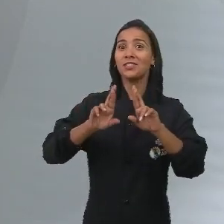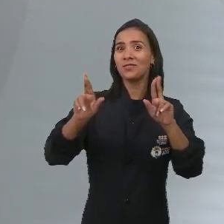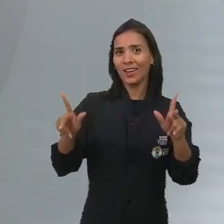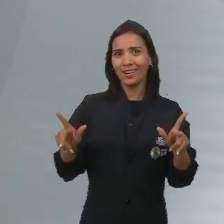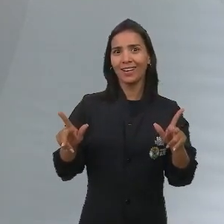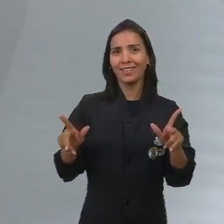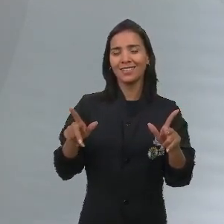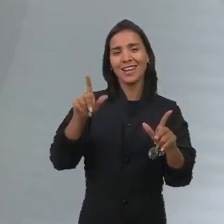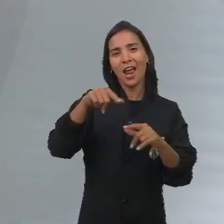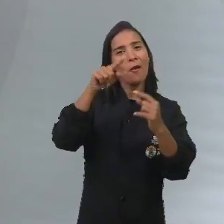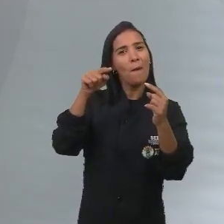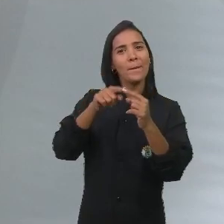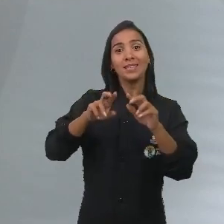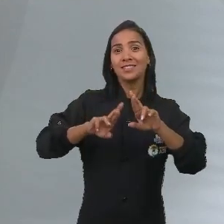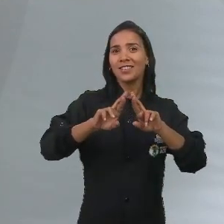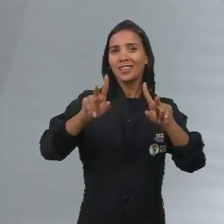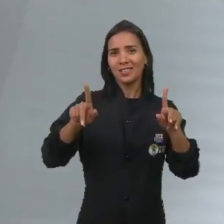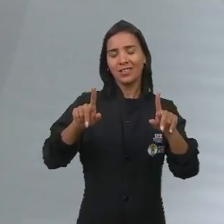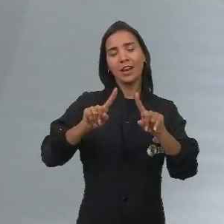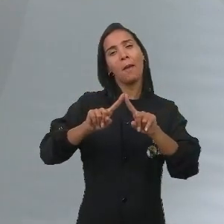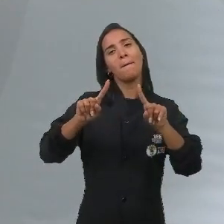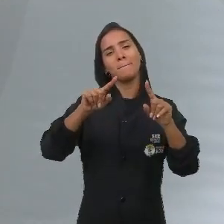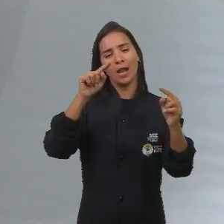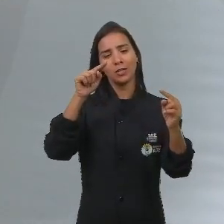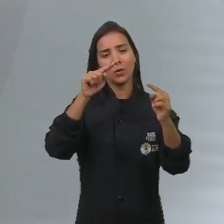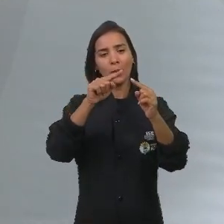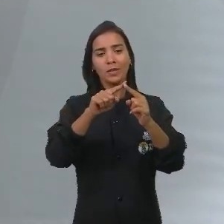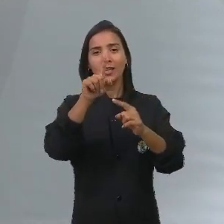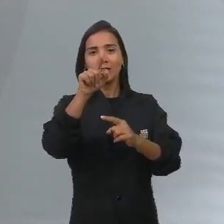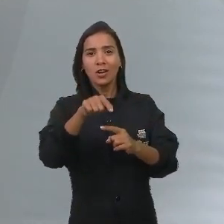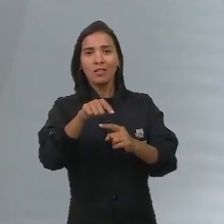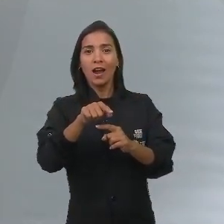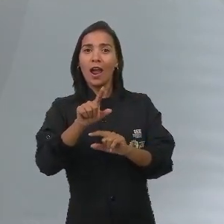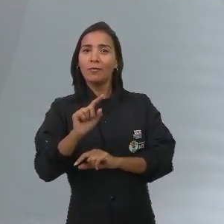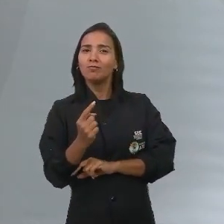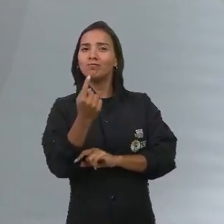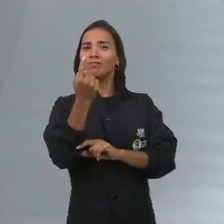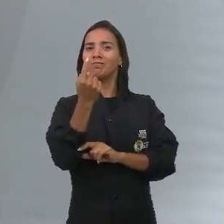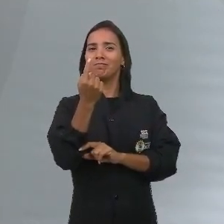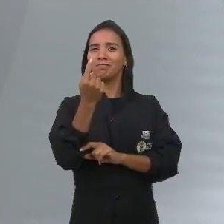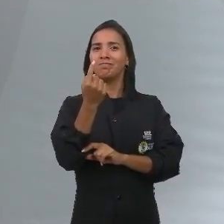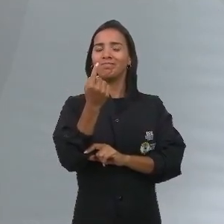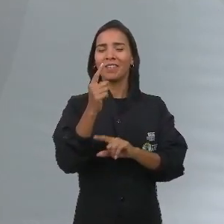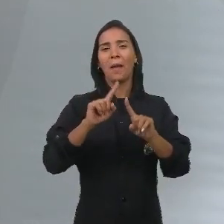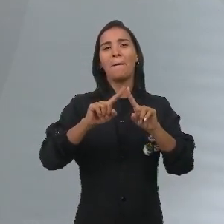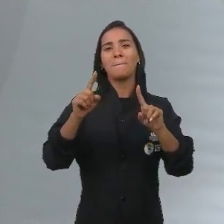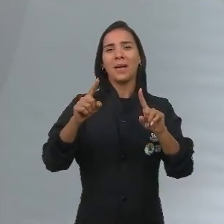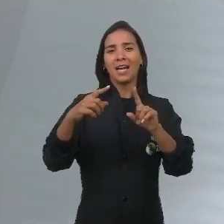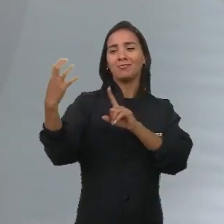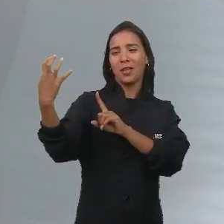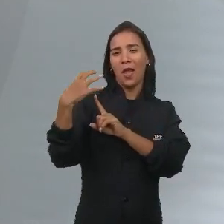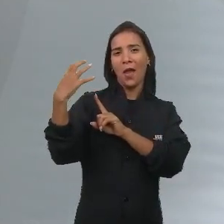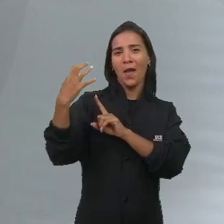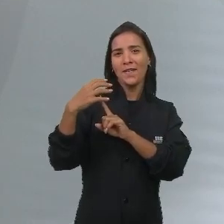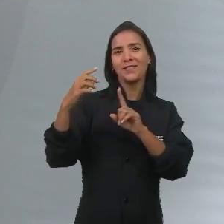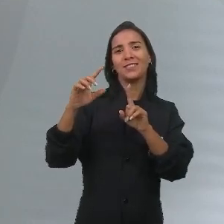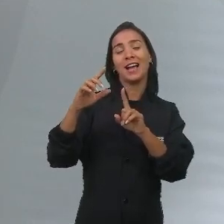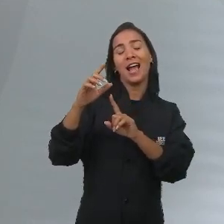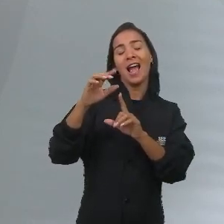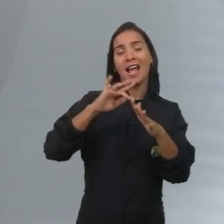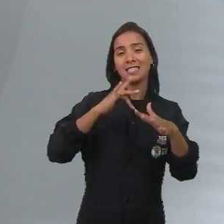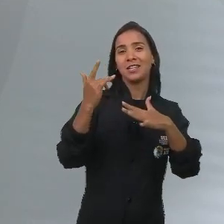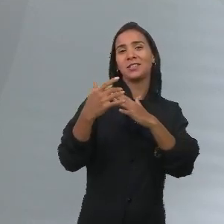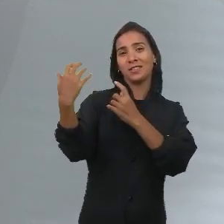são direcionamentos, são diretrizes que a gente acaba sendo influenciado. E é tudo com base na expressão essa divina da